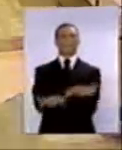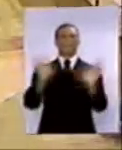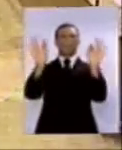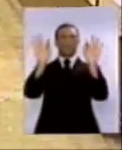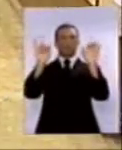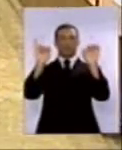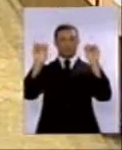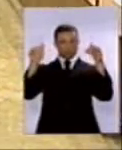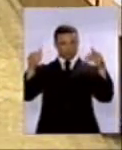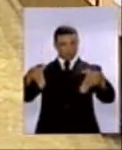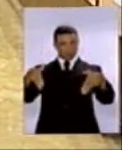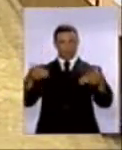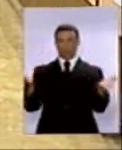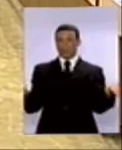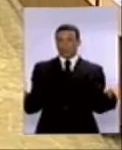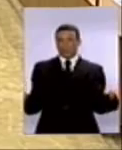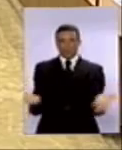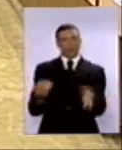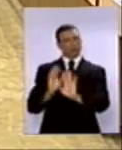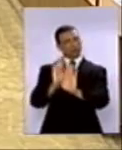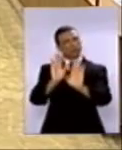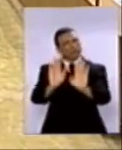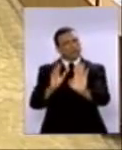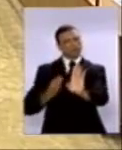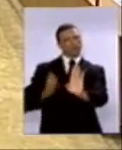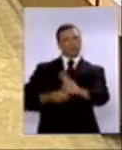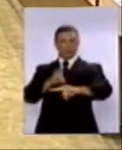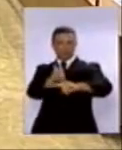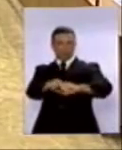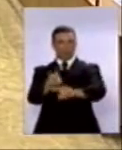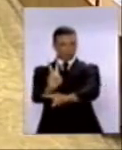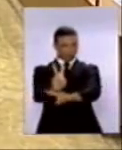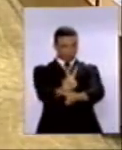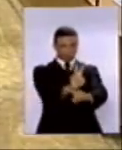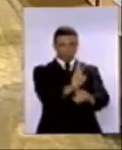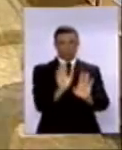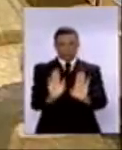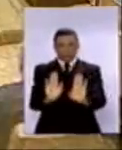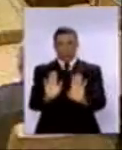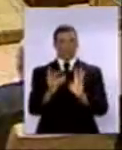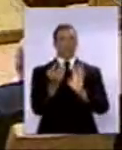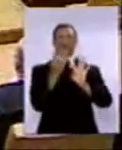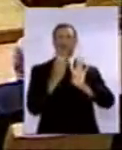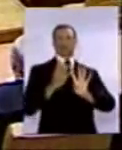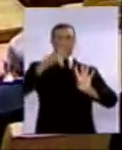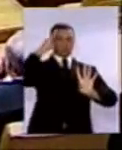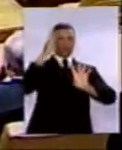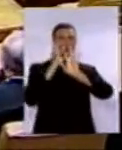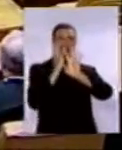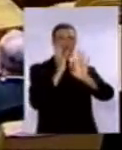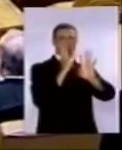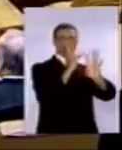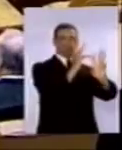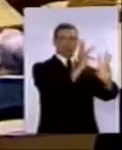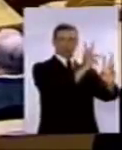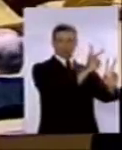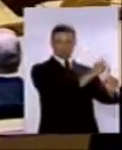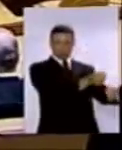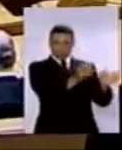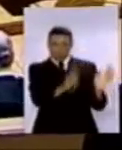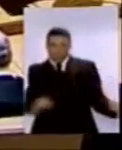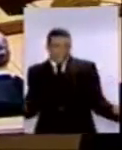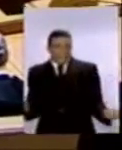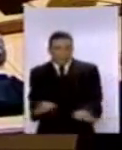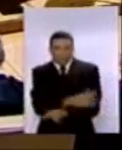solicito a todos que permaneçam em seus lugares até retirada da corte e demais autoridades que compõem